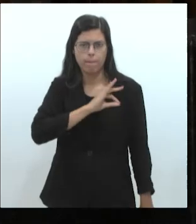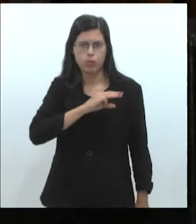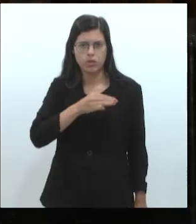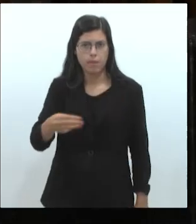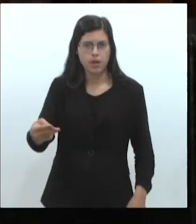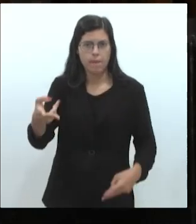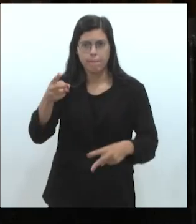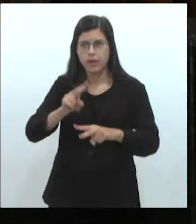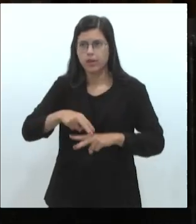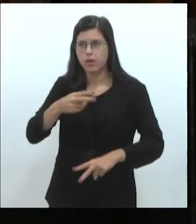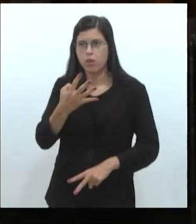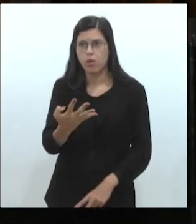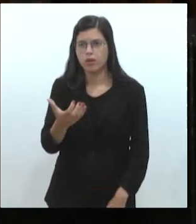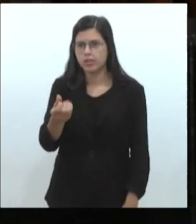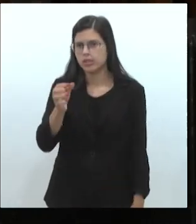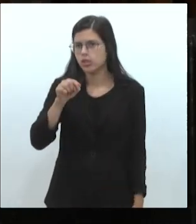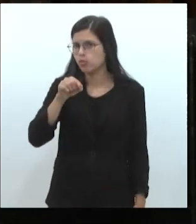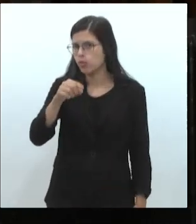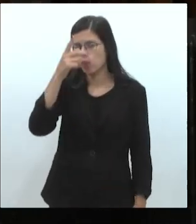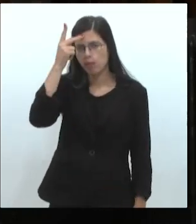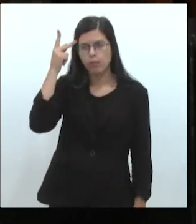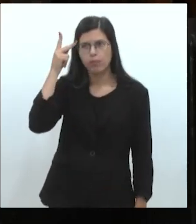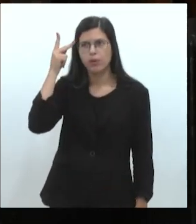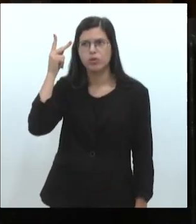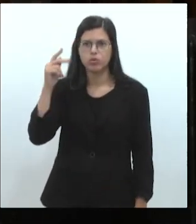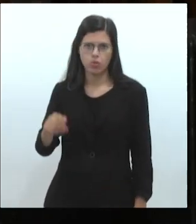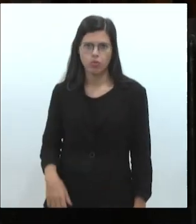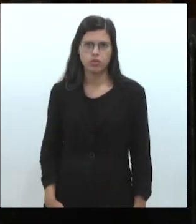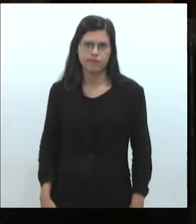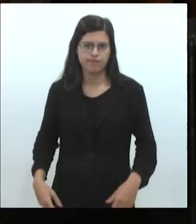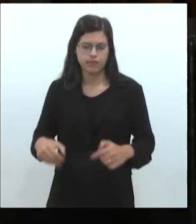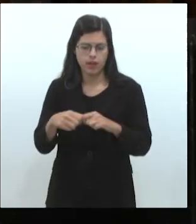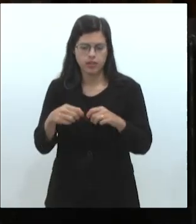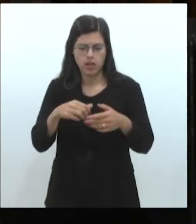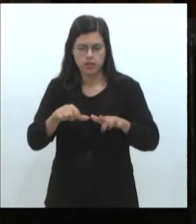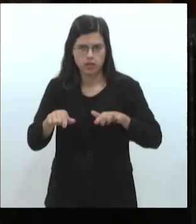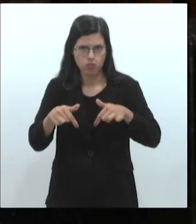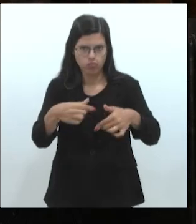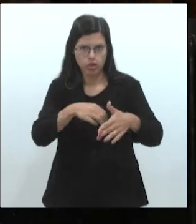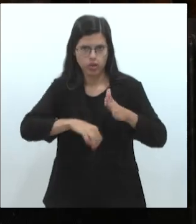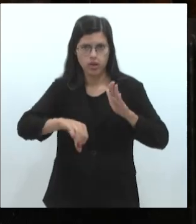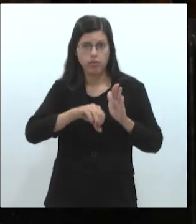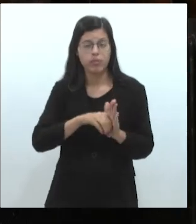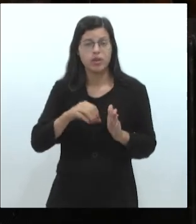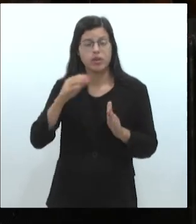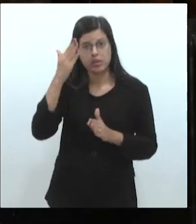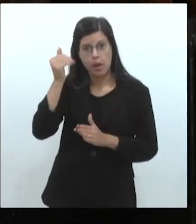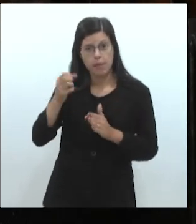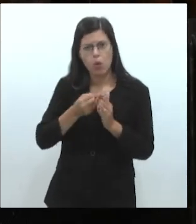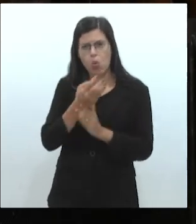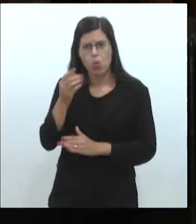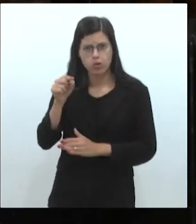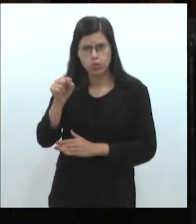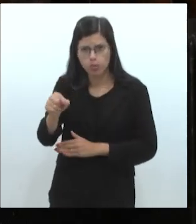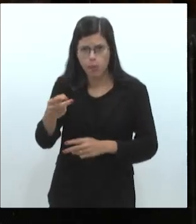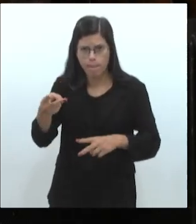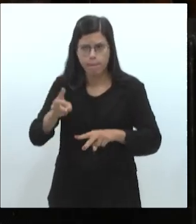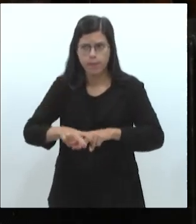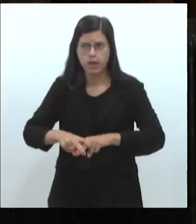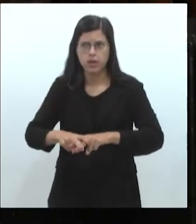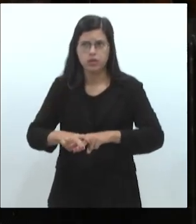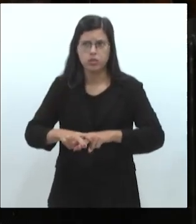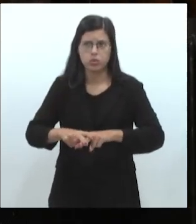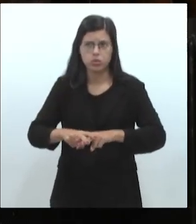prendeu 46 mil pessoas em flagrante delito. Sabe quantos mil presos,